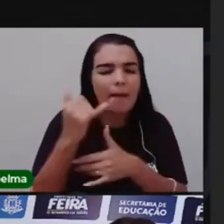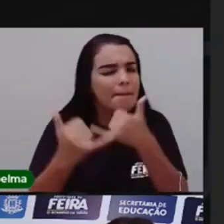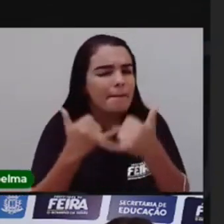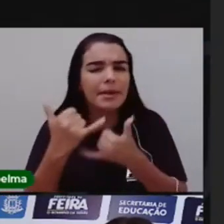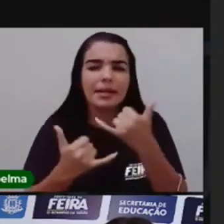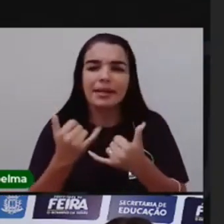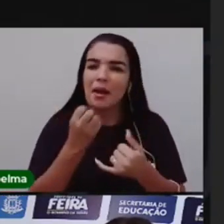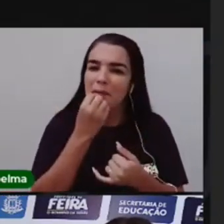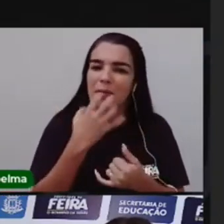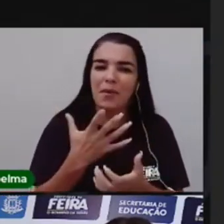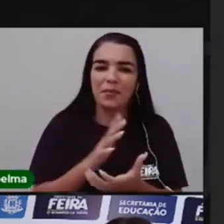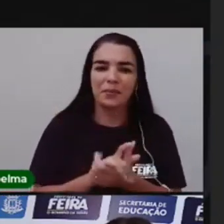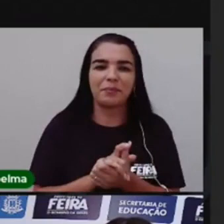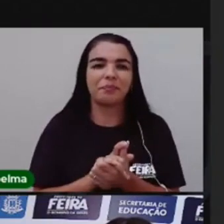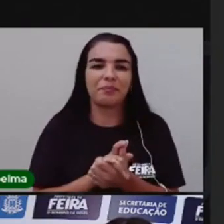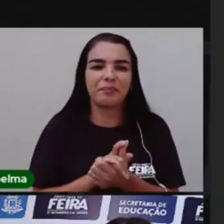brinquem, é bem divertido.